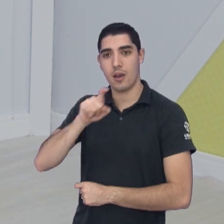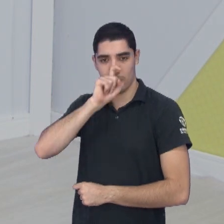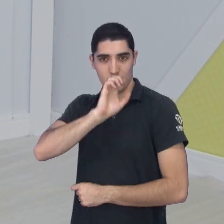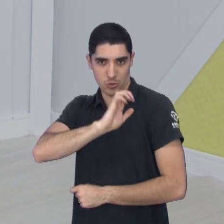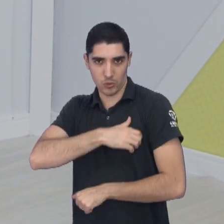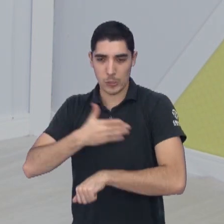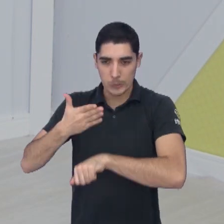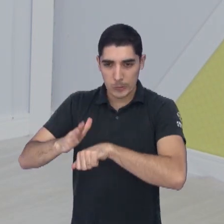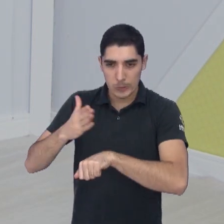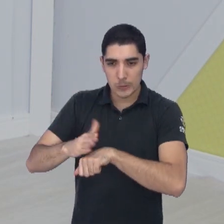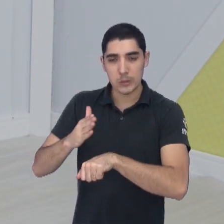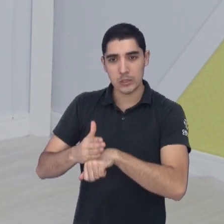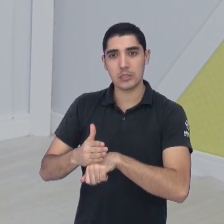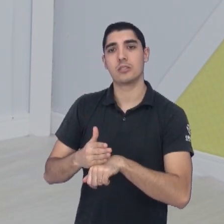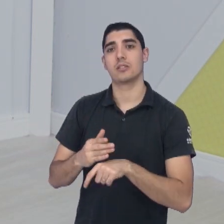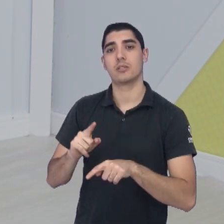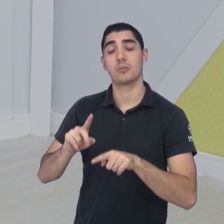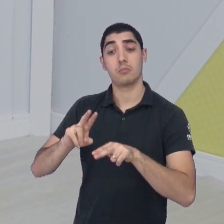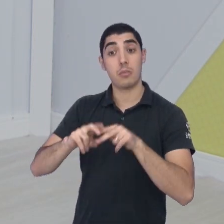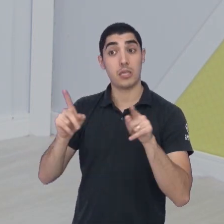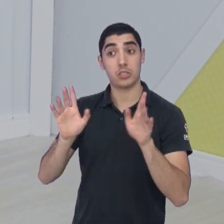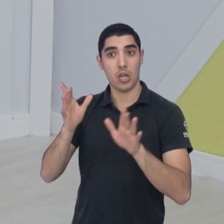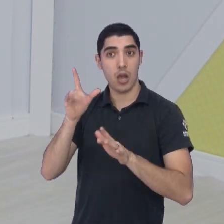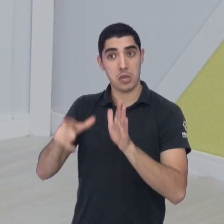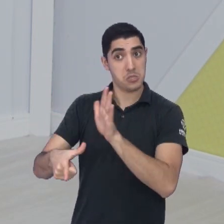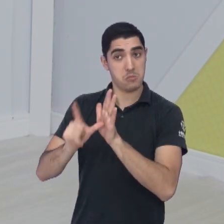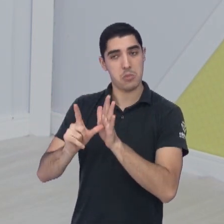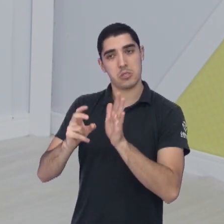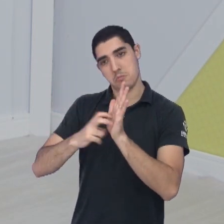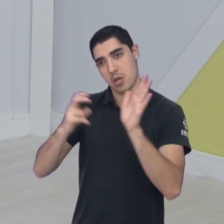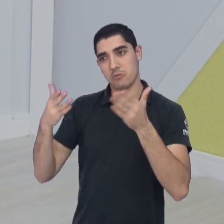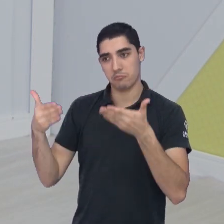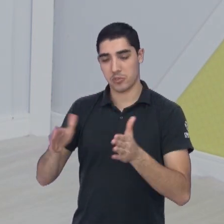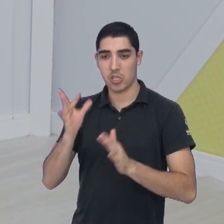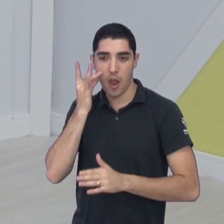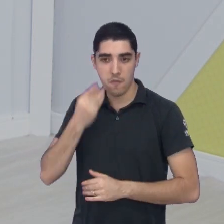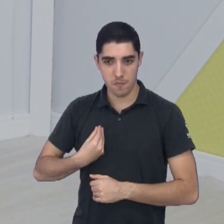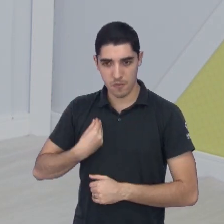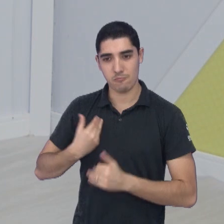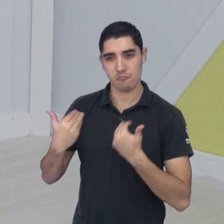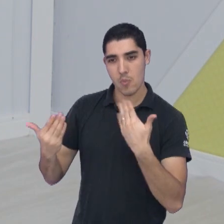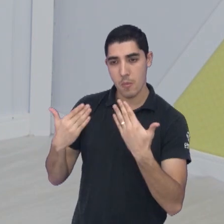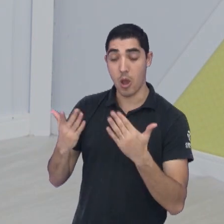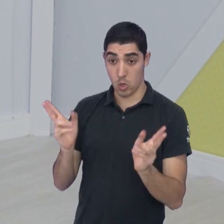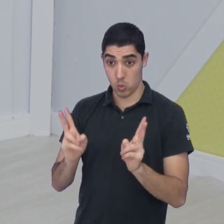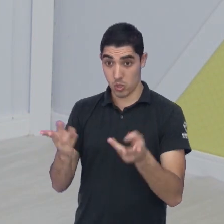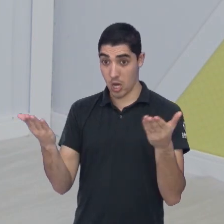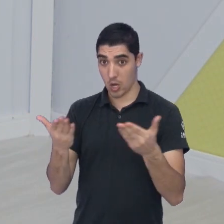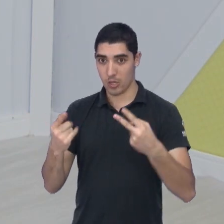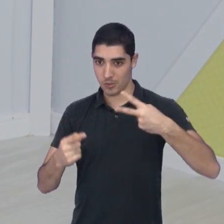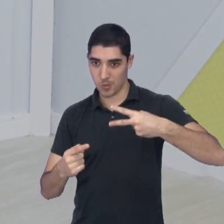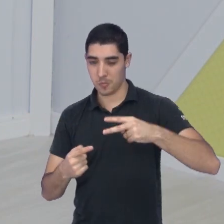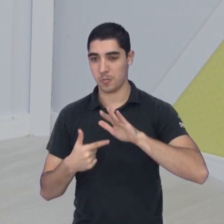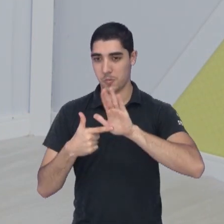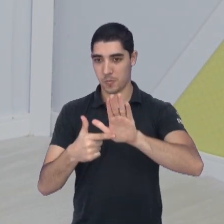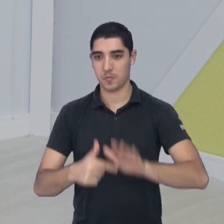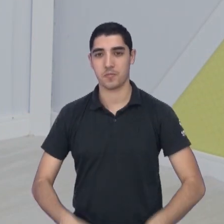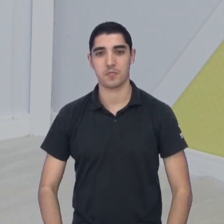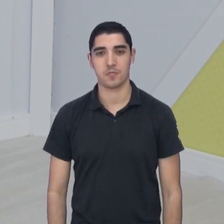aqui, mas gentilmente esteve conosco hoje pela manhã. Vem aí a segunda parte desse bate-papo meu com o Sérgio Guedes. Você confere agora. Solta aí,